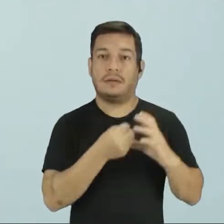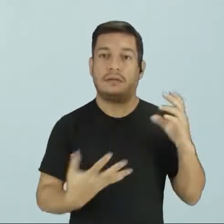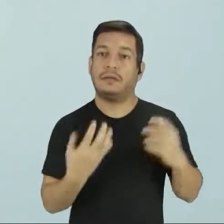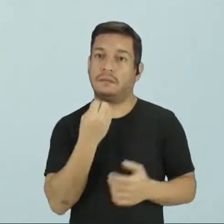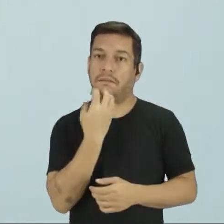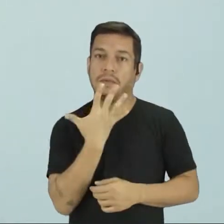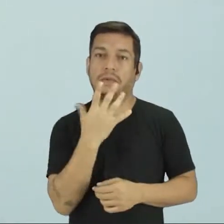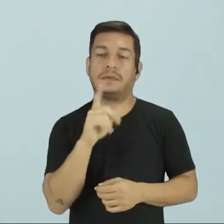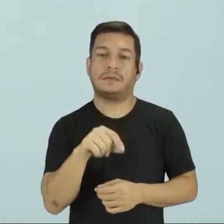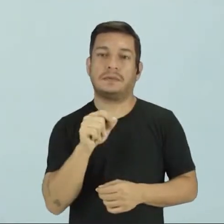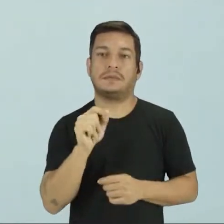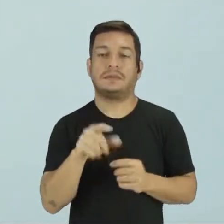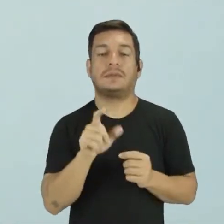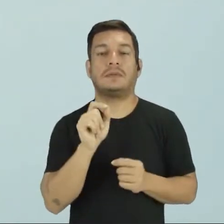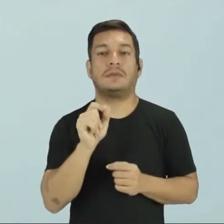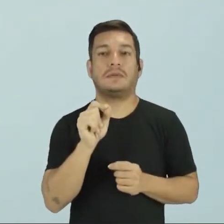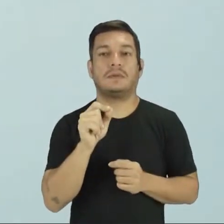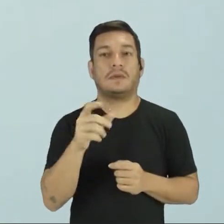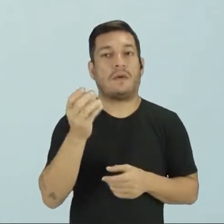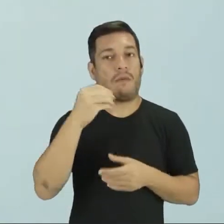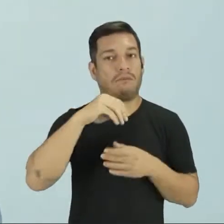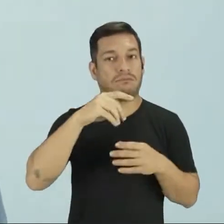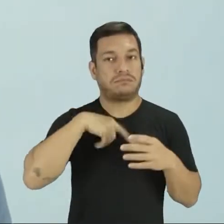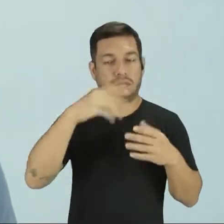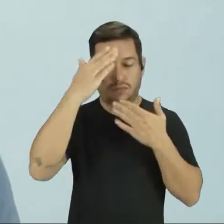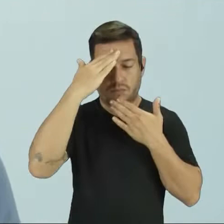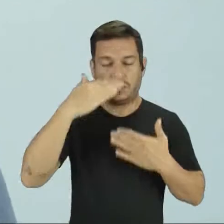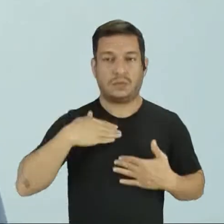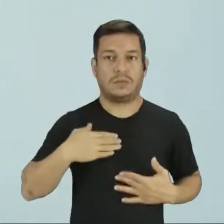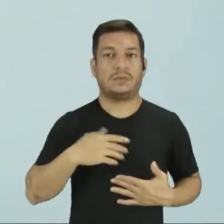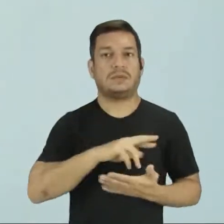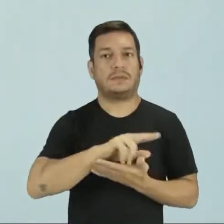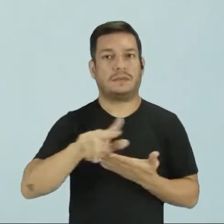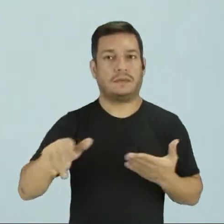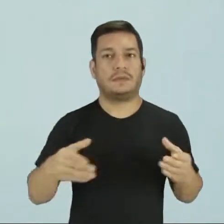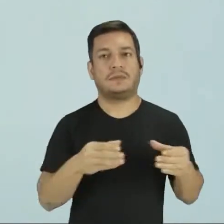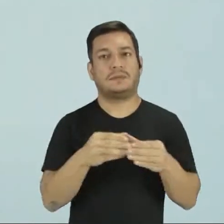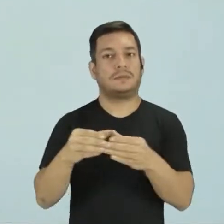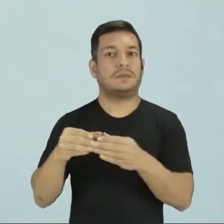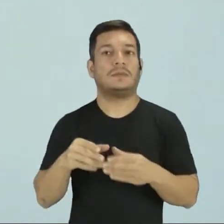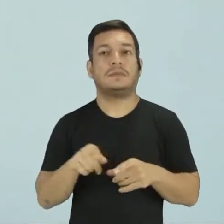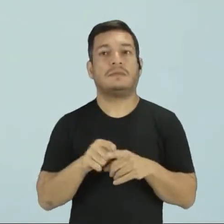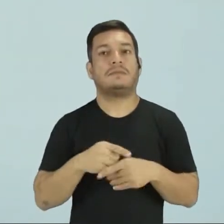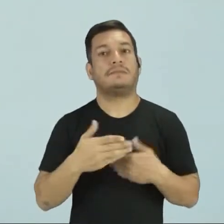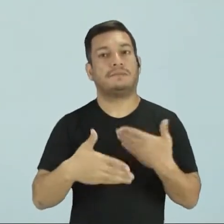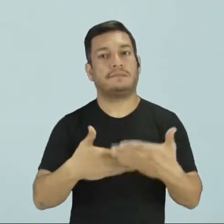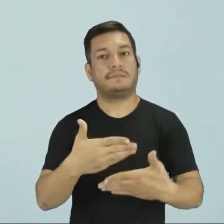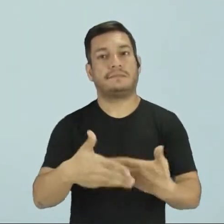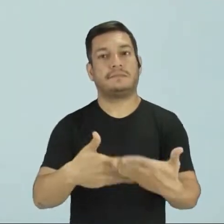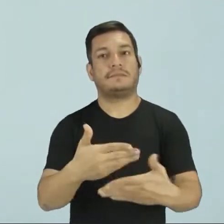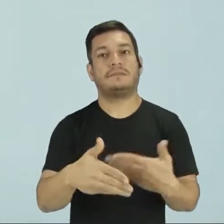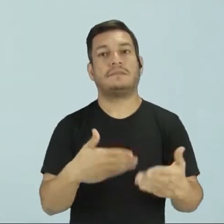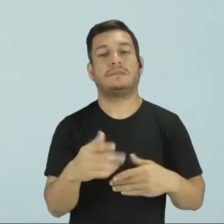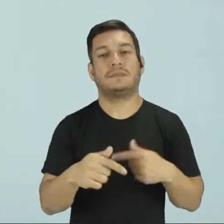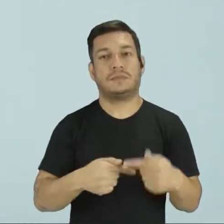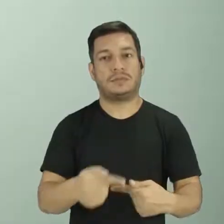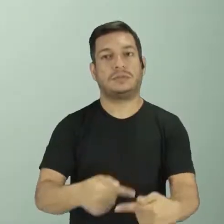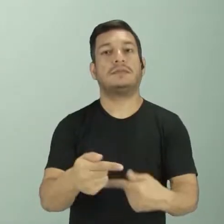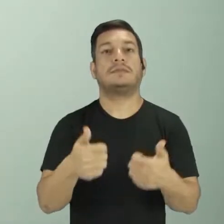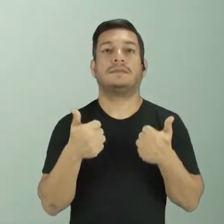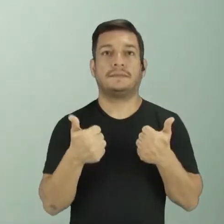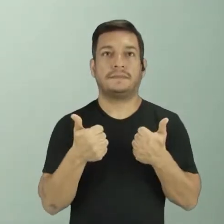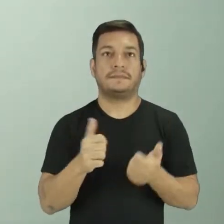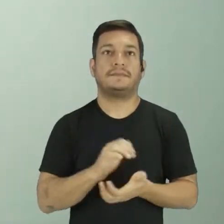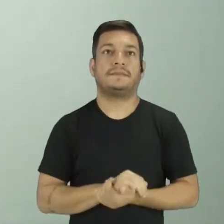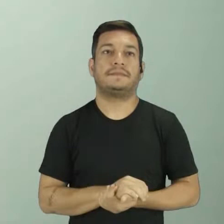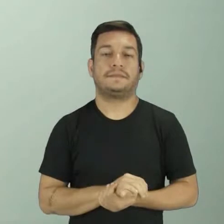boas são assimiladas nos organismos, nas espécies, e as espécies vão se perpetuando ao longo das gerações, tudo